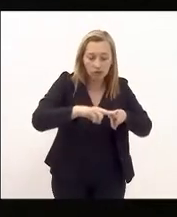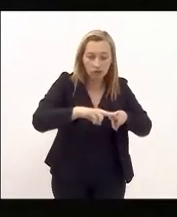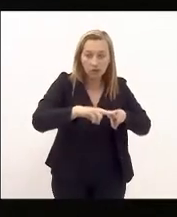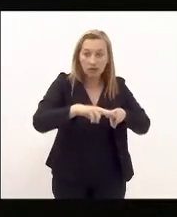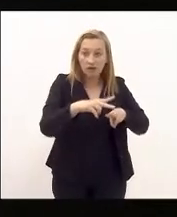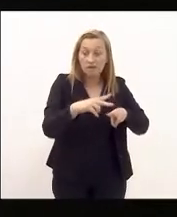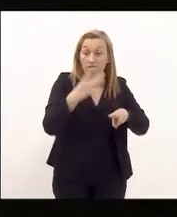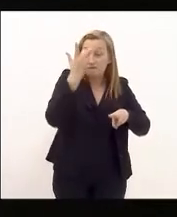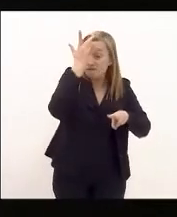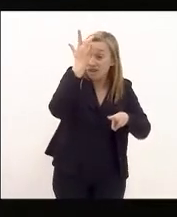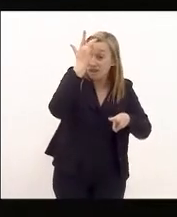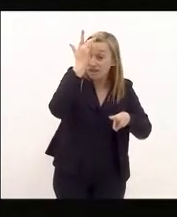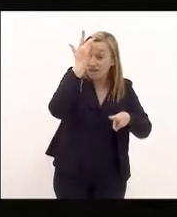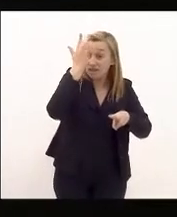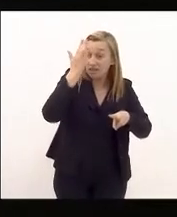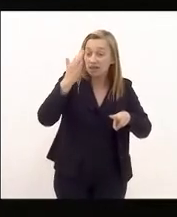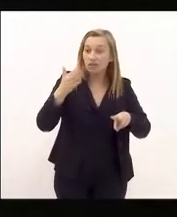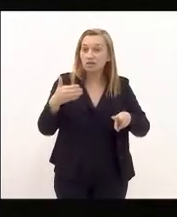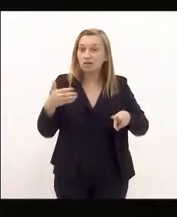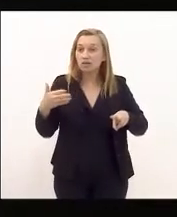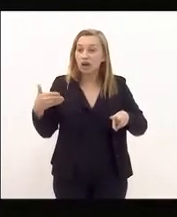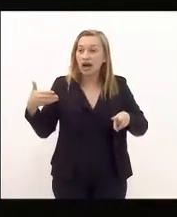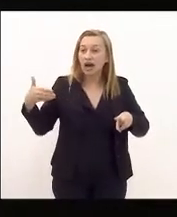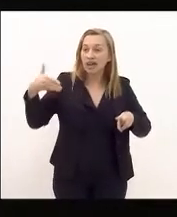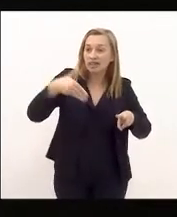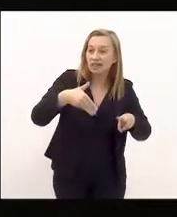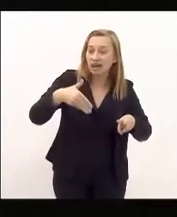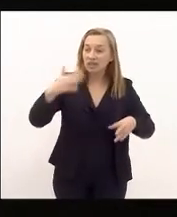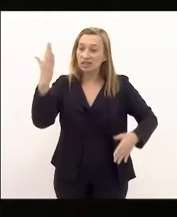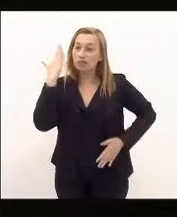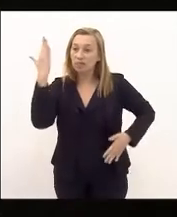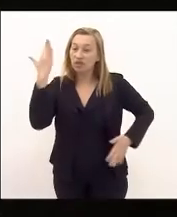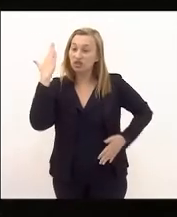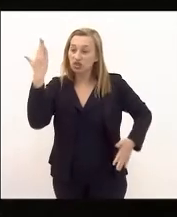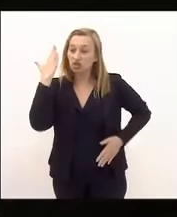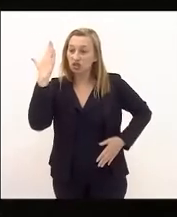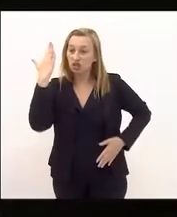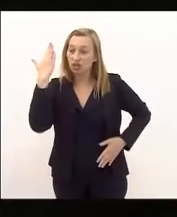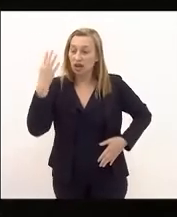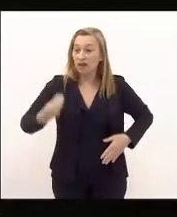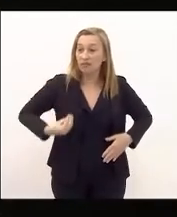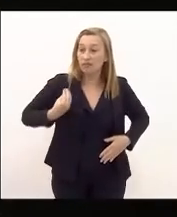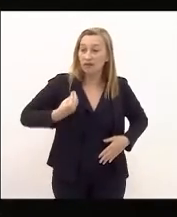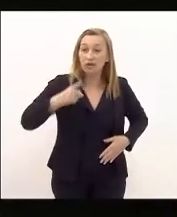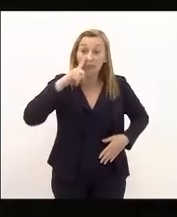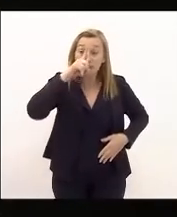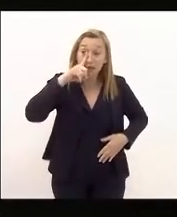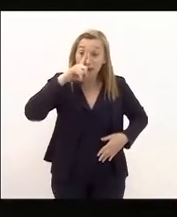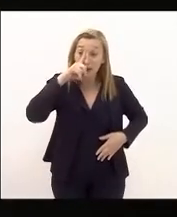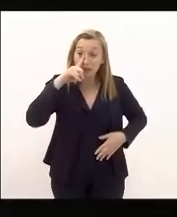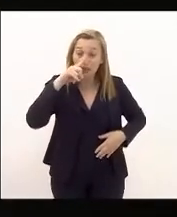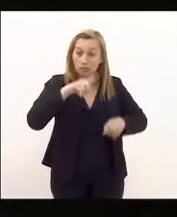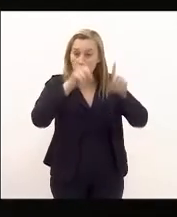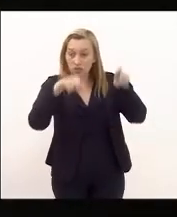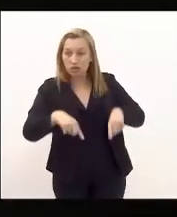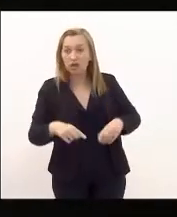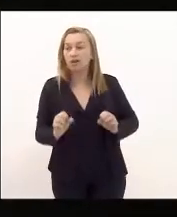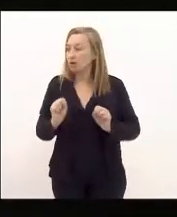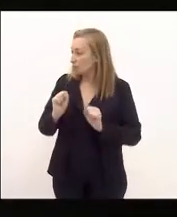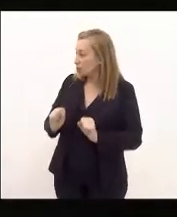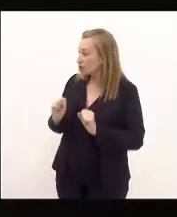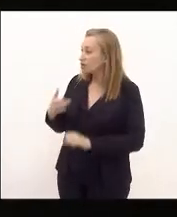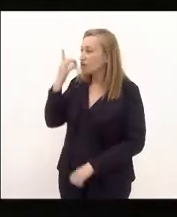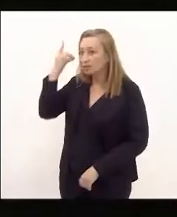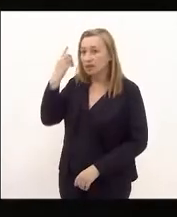facilitando a entrada de bandidos e botando a vida de funcionários em risco. Pois não, deputada